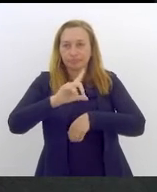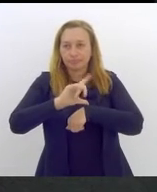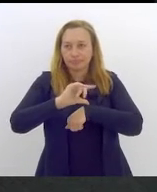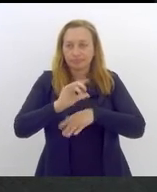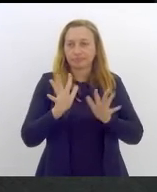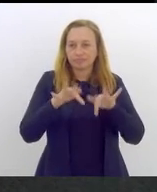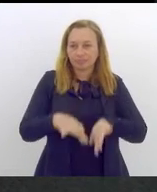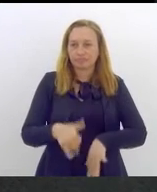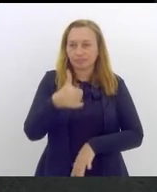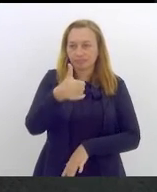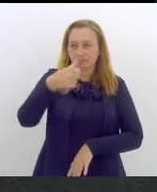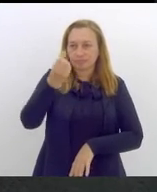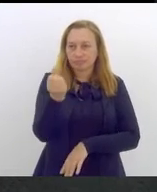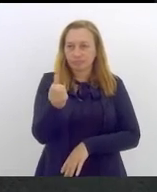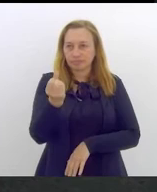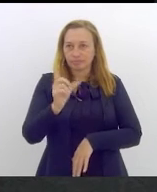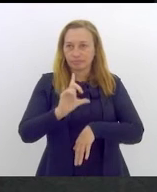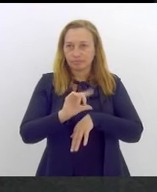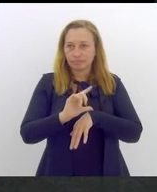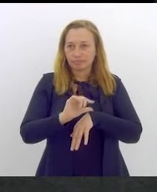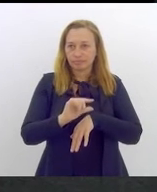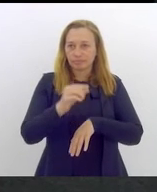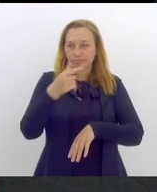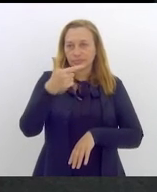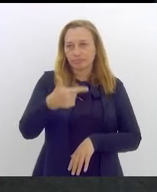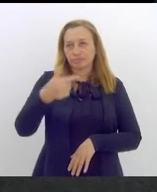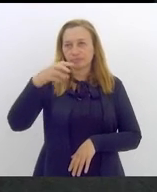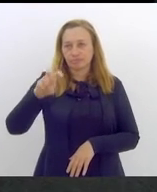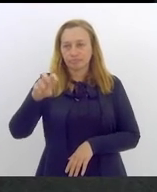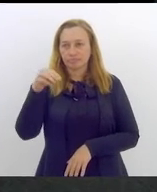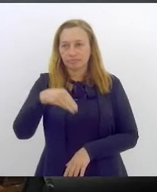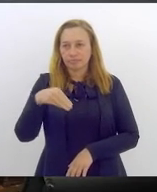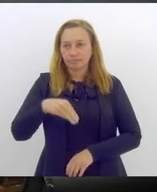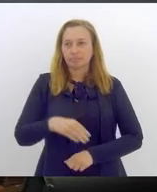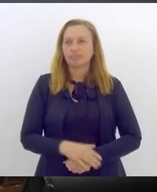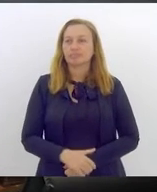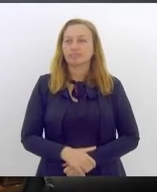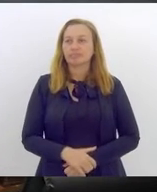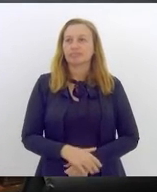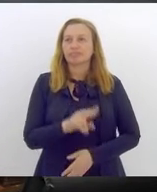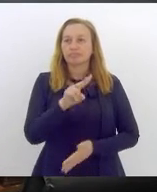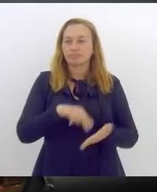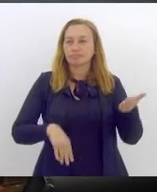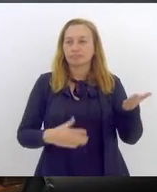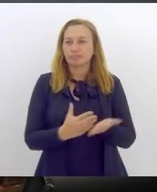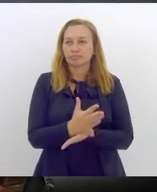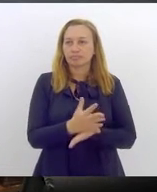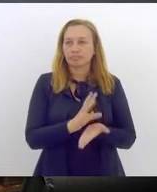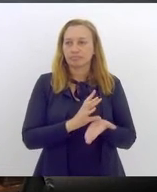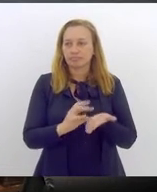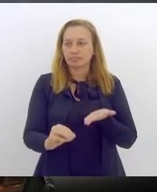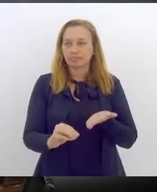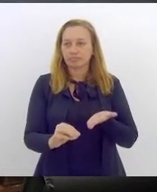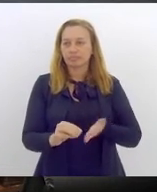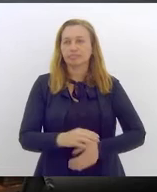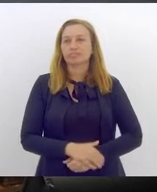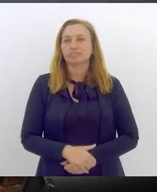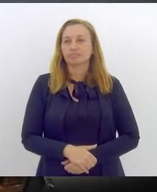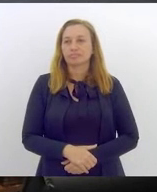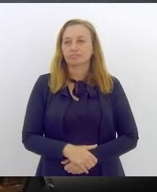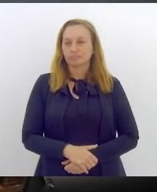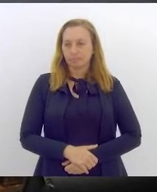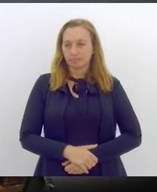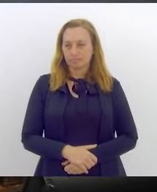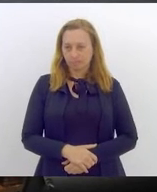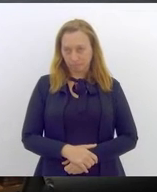encerrou seus 16 horas e 25 minutos lida e aprovada a ata